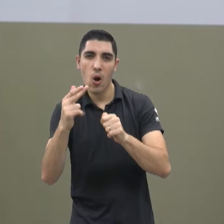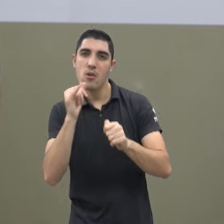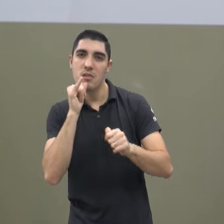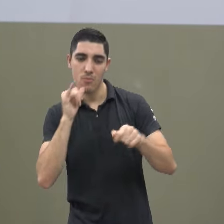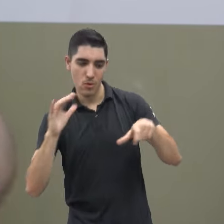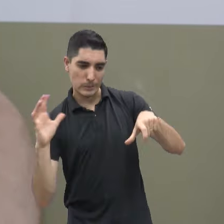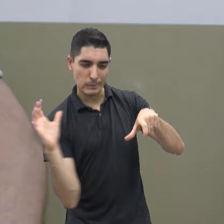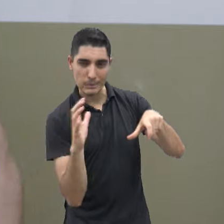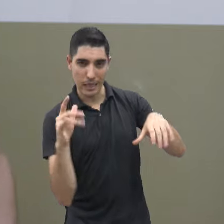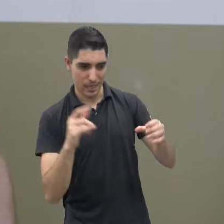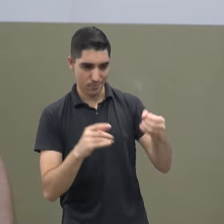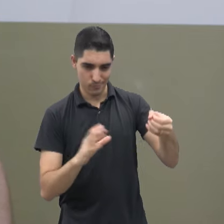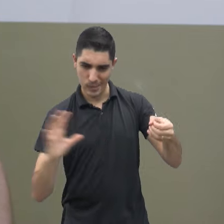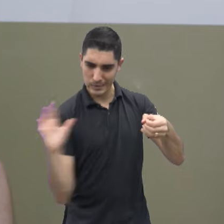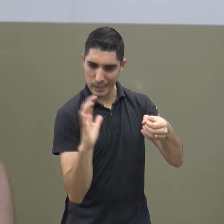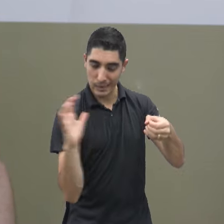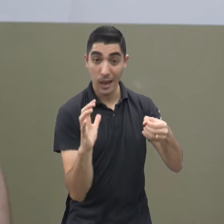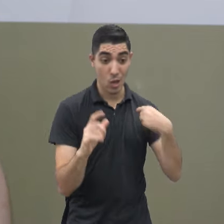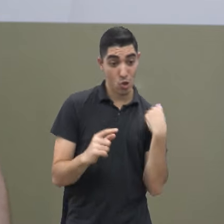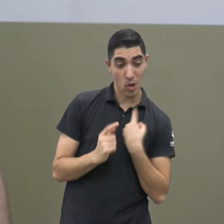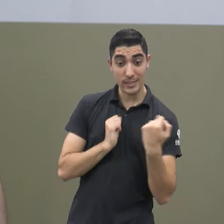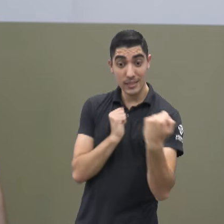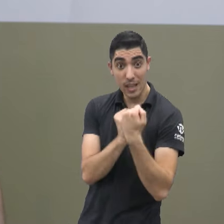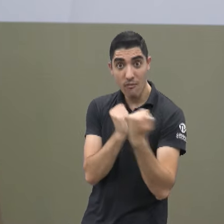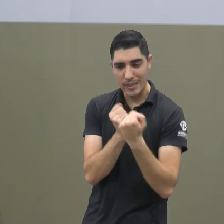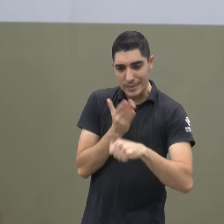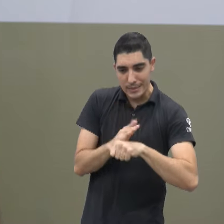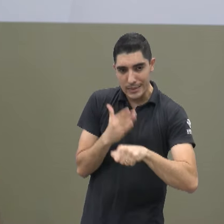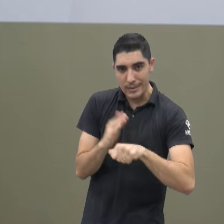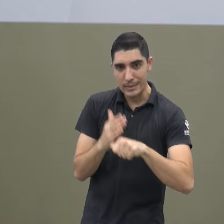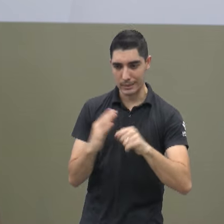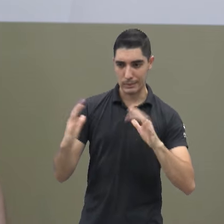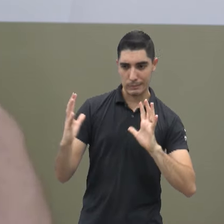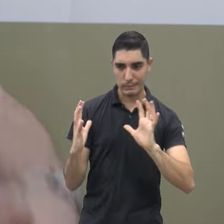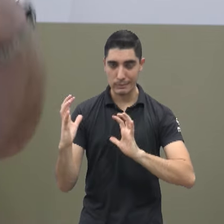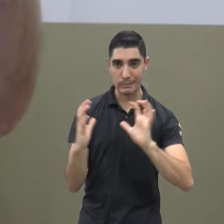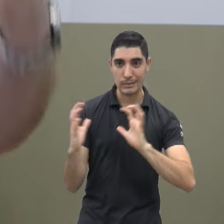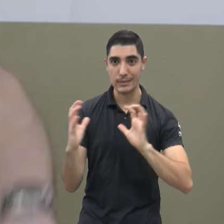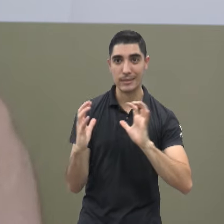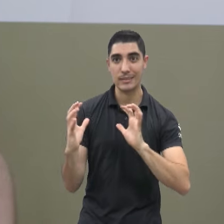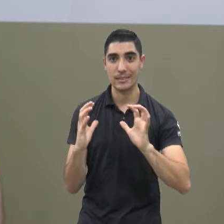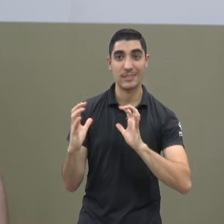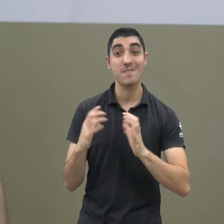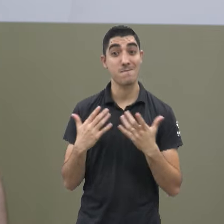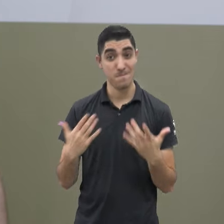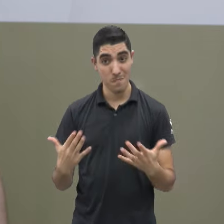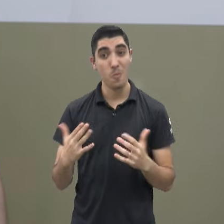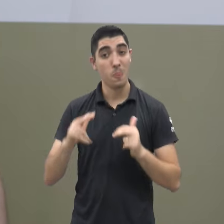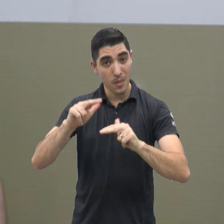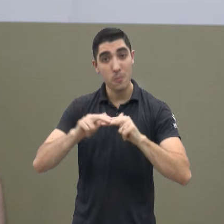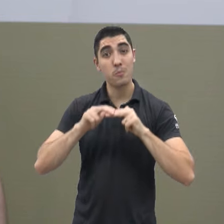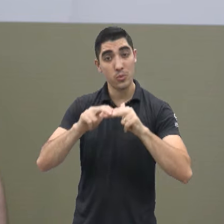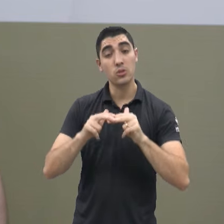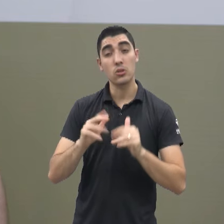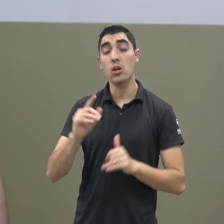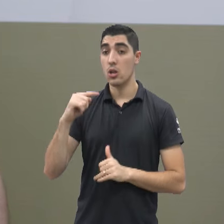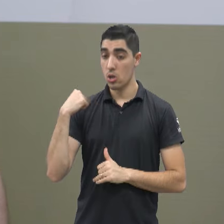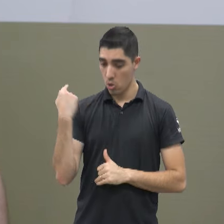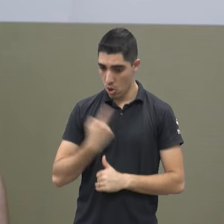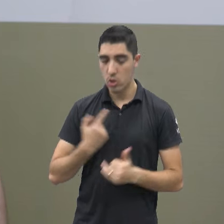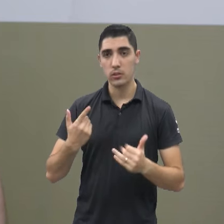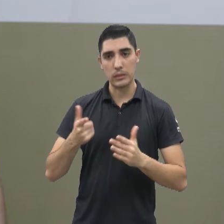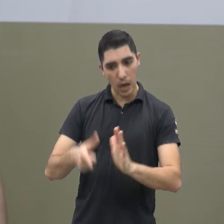saber como é que é a jogada deles. Então, há muita coisa. O pessoal, às vezes, quando vai no ginásio, eu acho que é simplesmente ali, mas hoje é muito estudado.